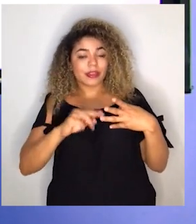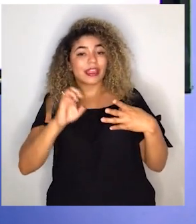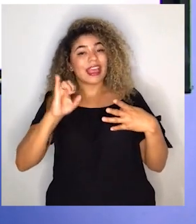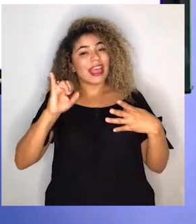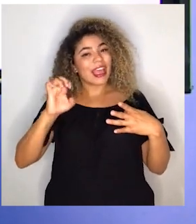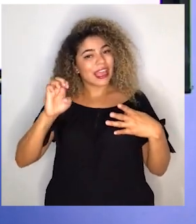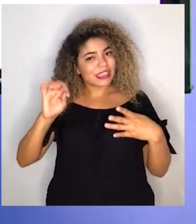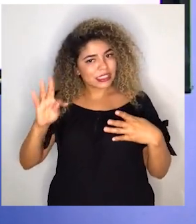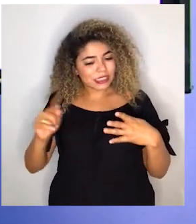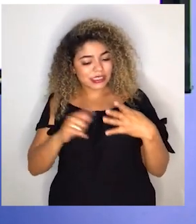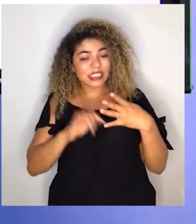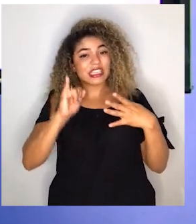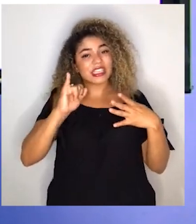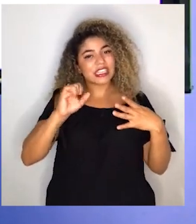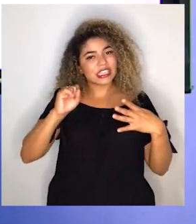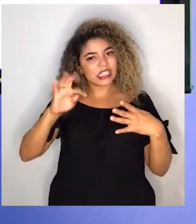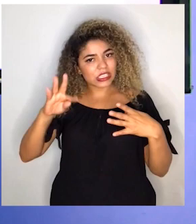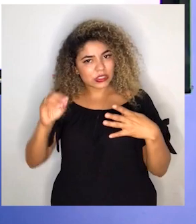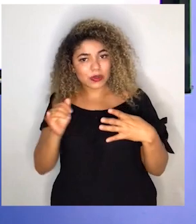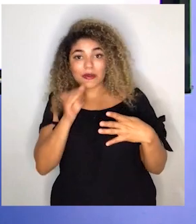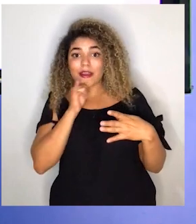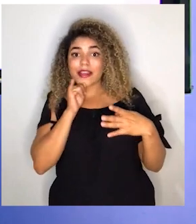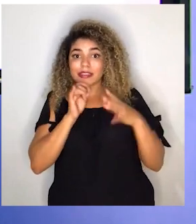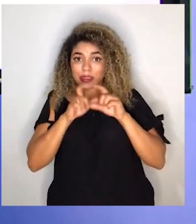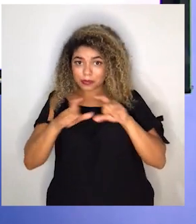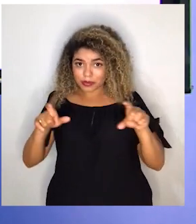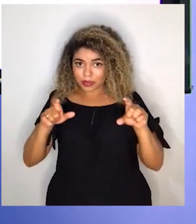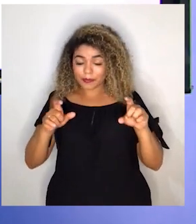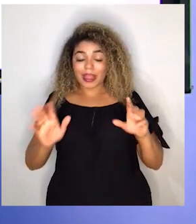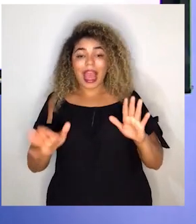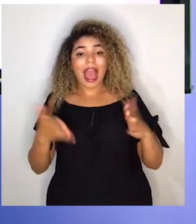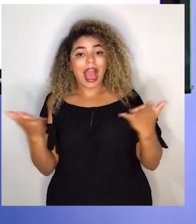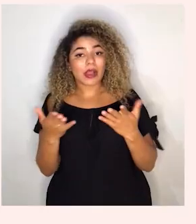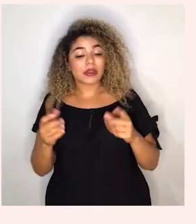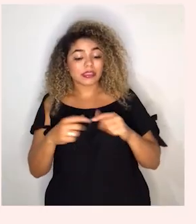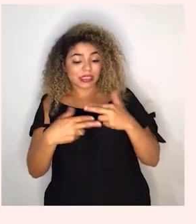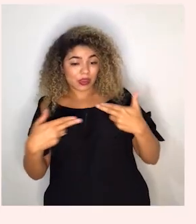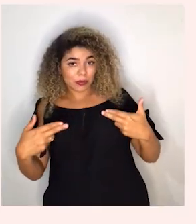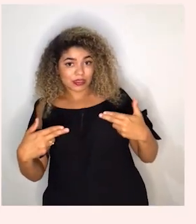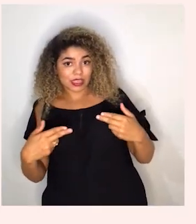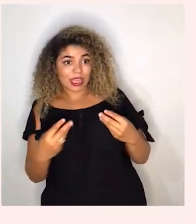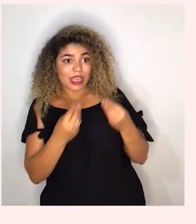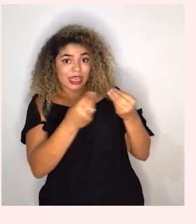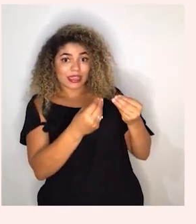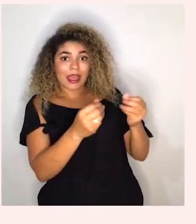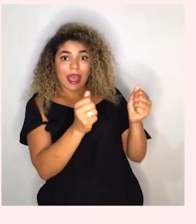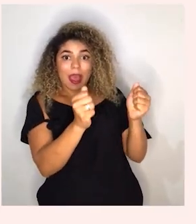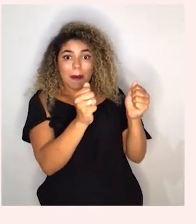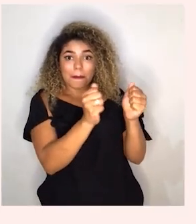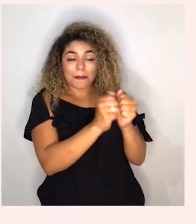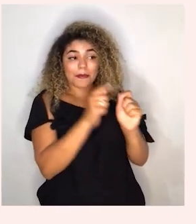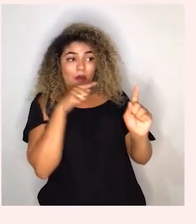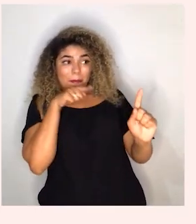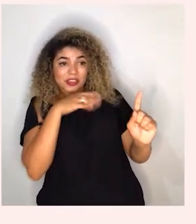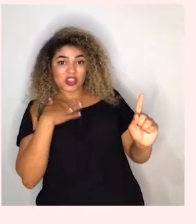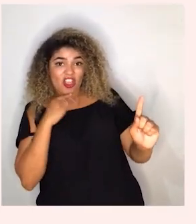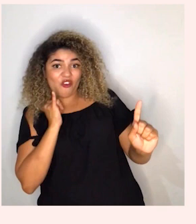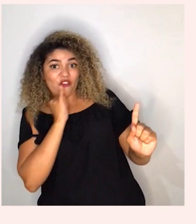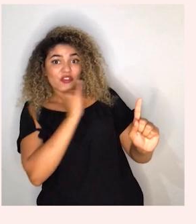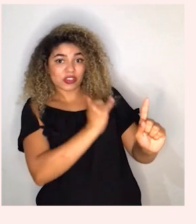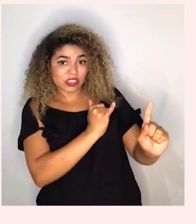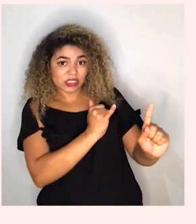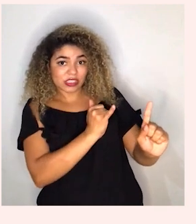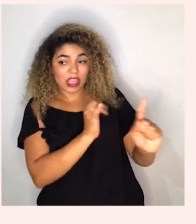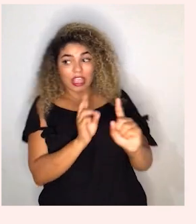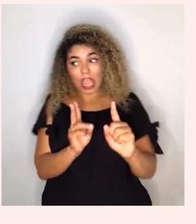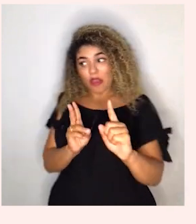estas e isto, como neste primeiro exemplo. Agora, quando o elemento está com quem eu falo ou